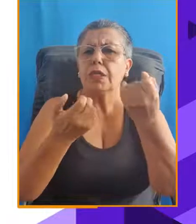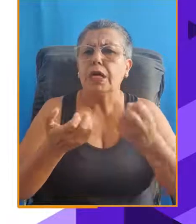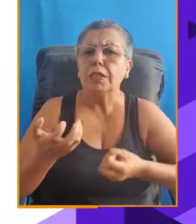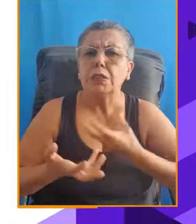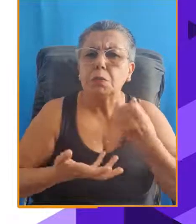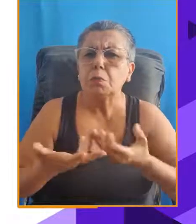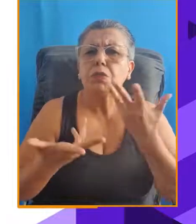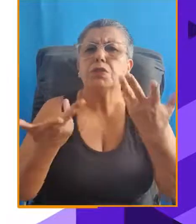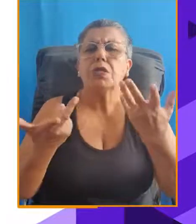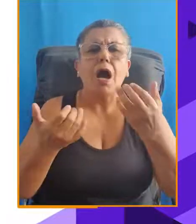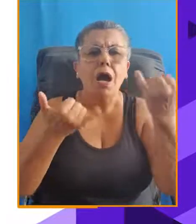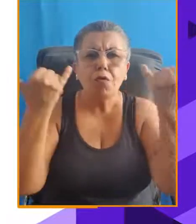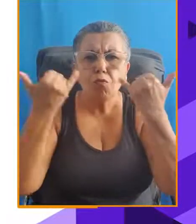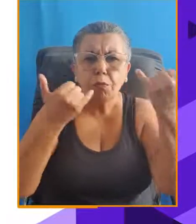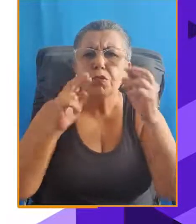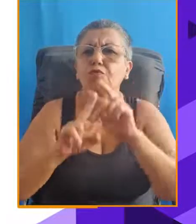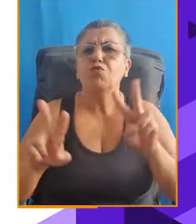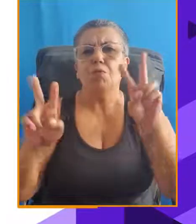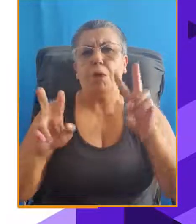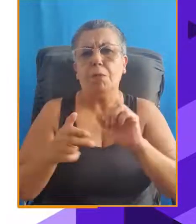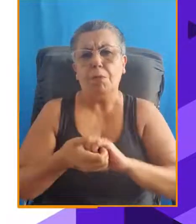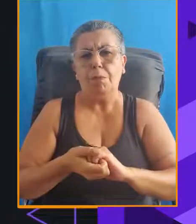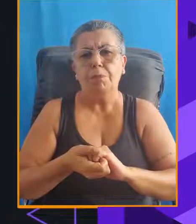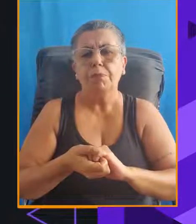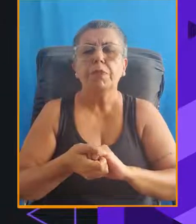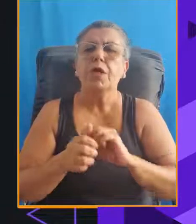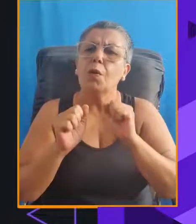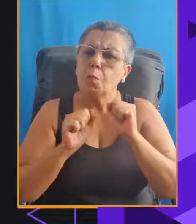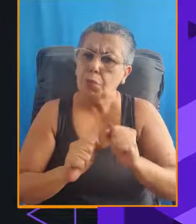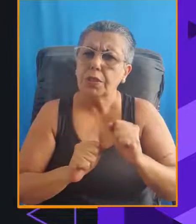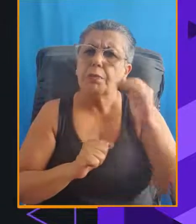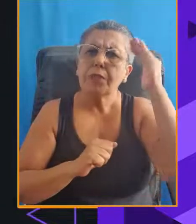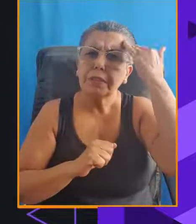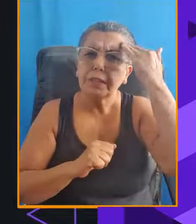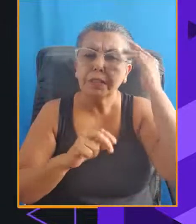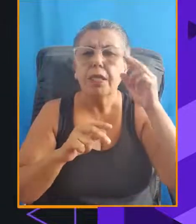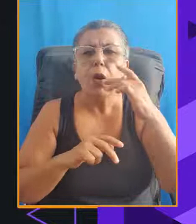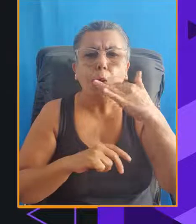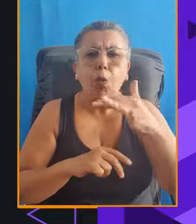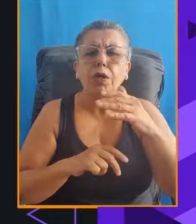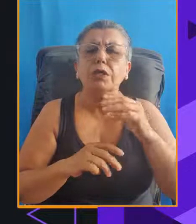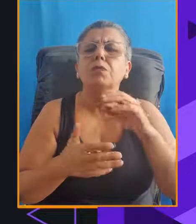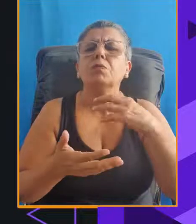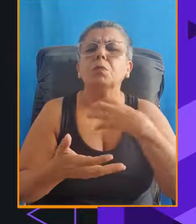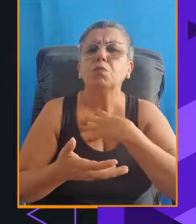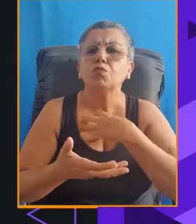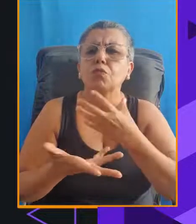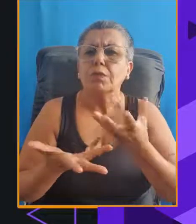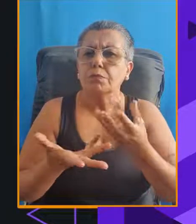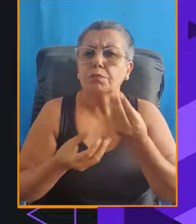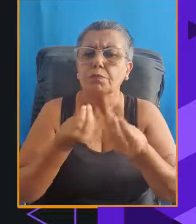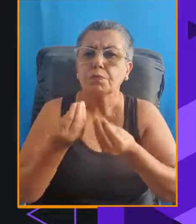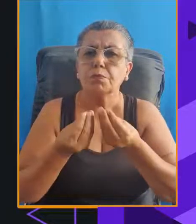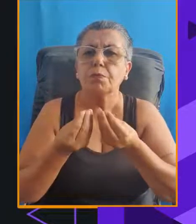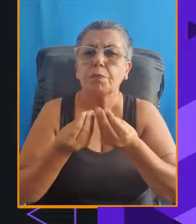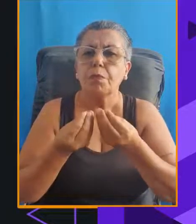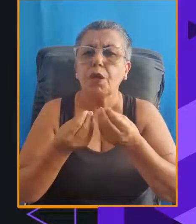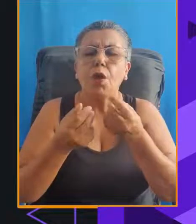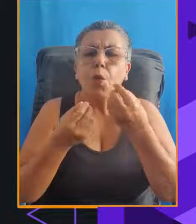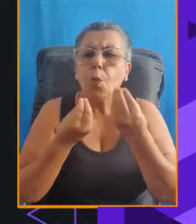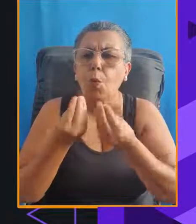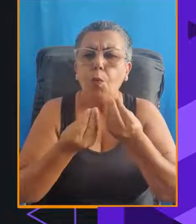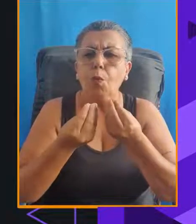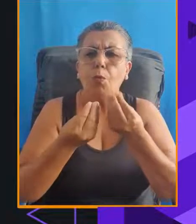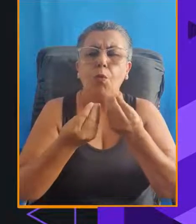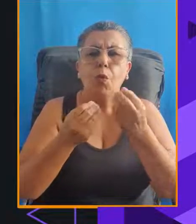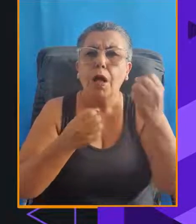e intensificar a informação visual. Podemos entender a cor do seguinte modo: como a luz se